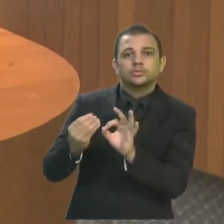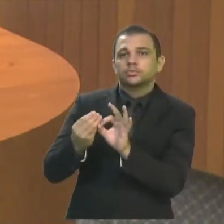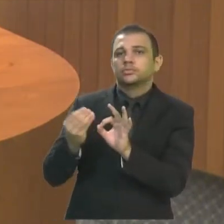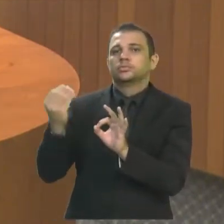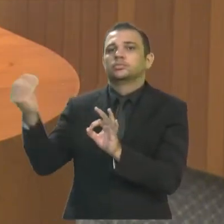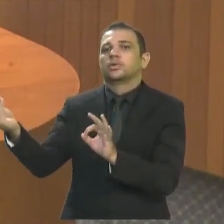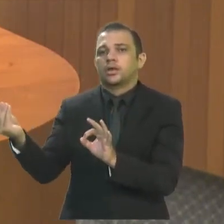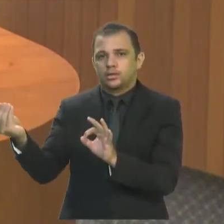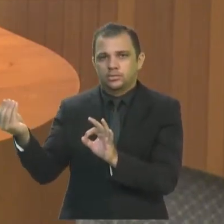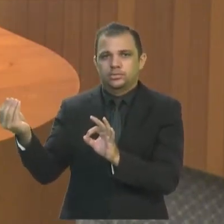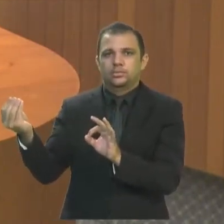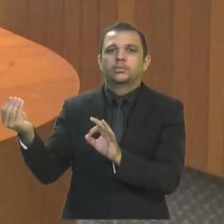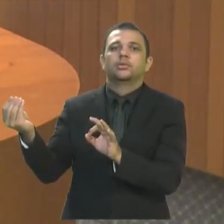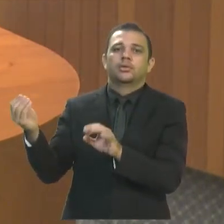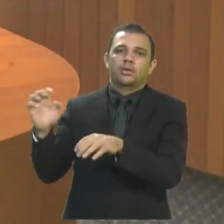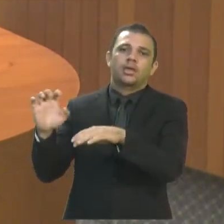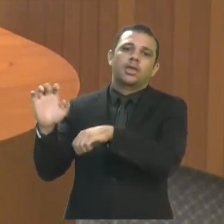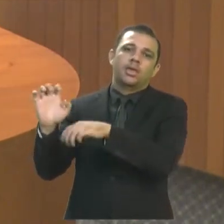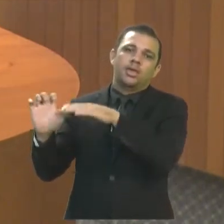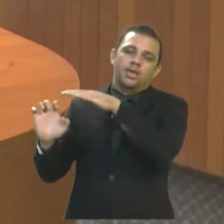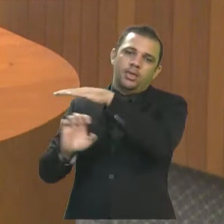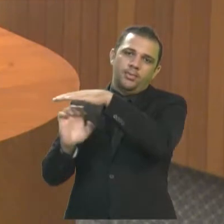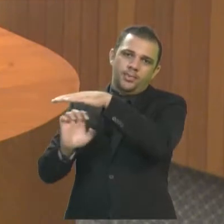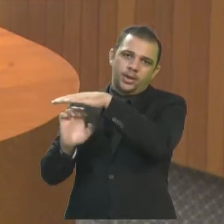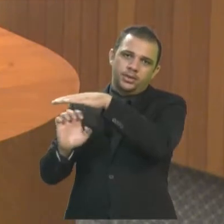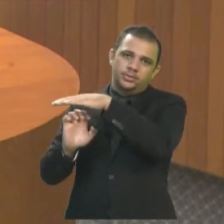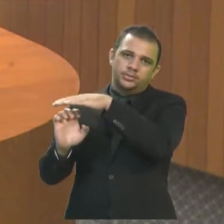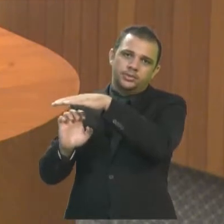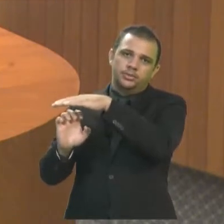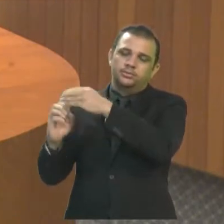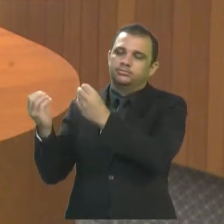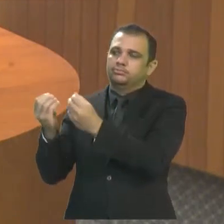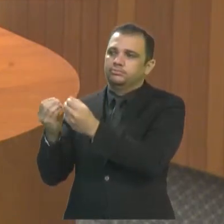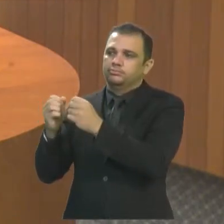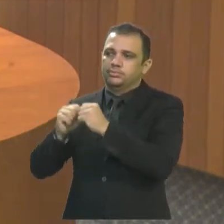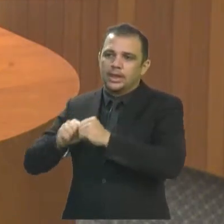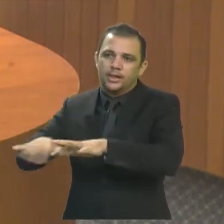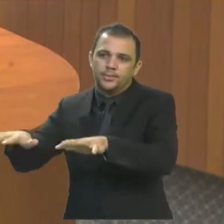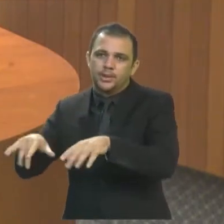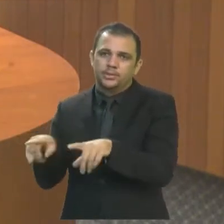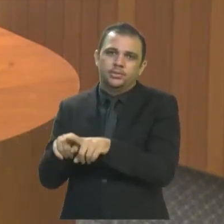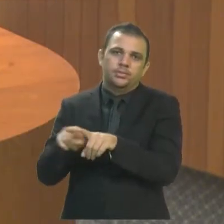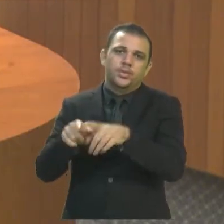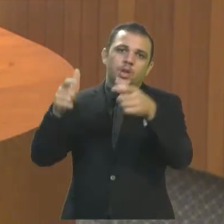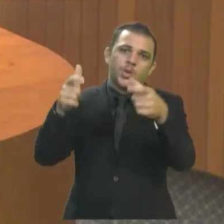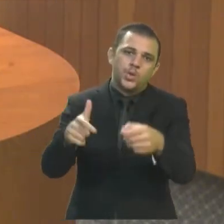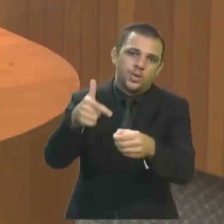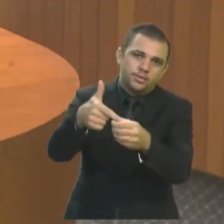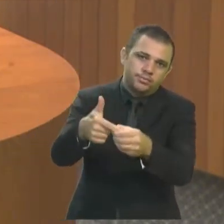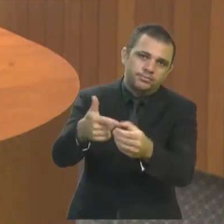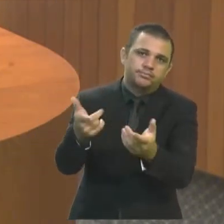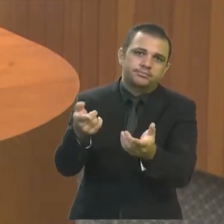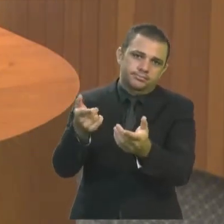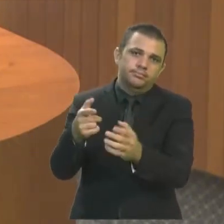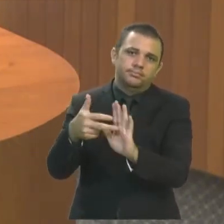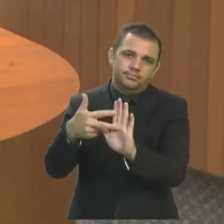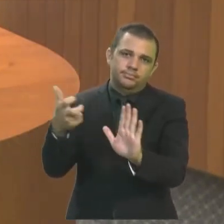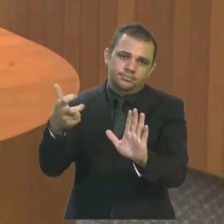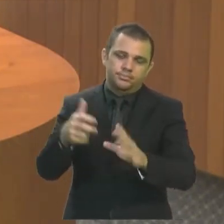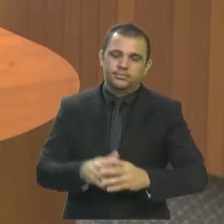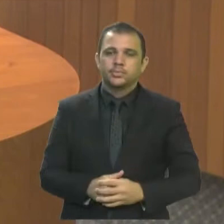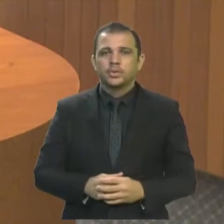de combustível pagar toda a sua cadeia de custos. Veja só, elegeram um grande culpado,